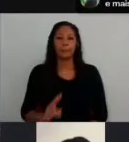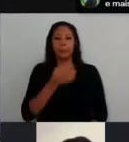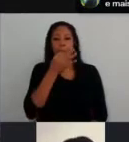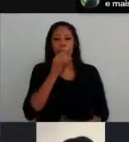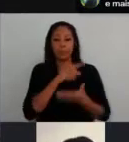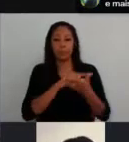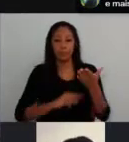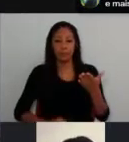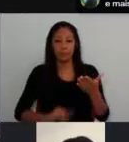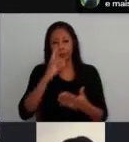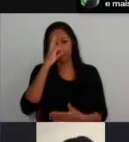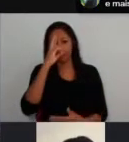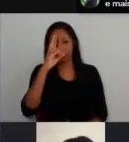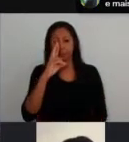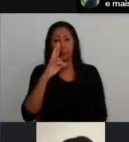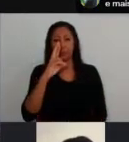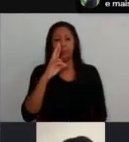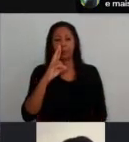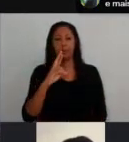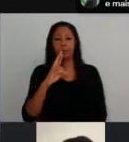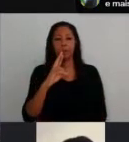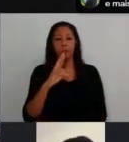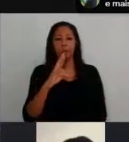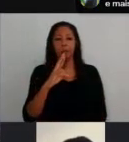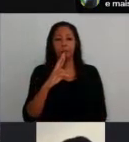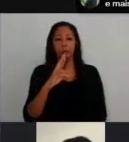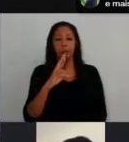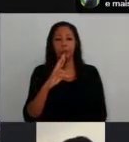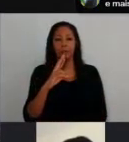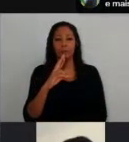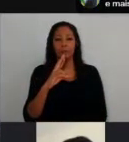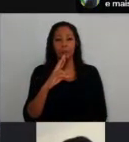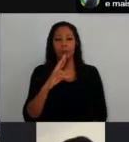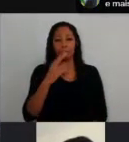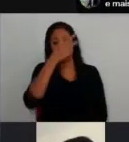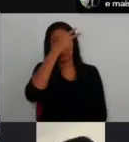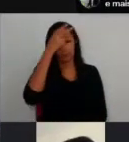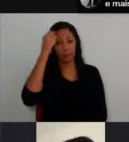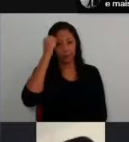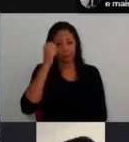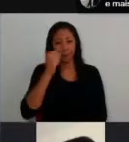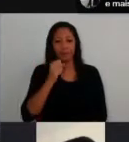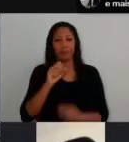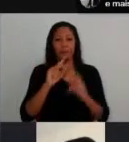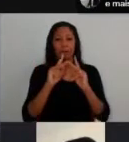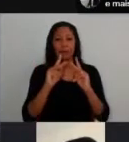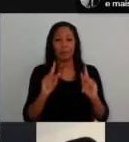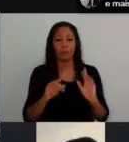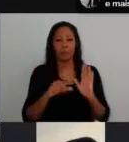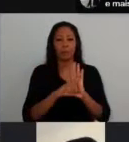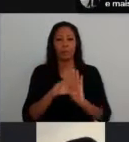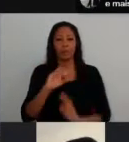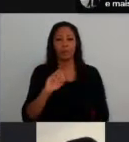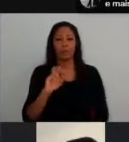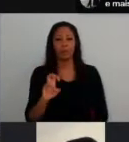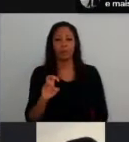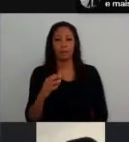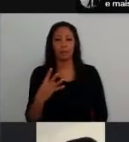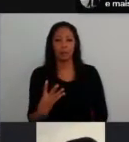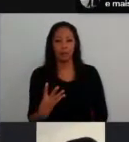053/2018, da autoria do Poder Executivo Municipal, projeto de lei número 054/2018, Poder